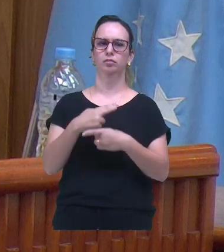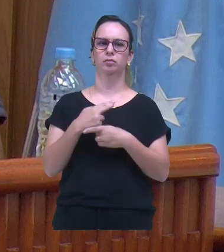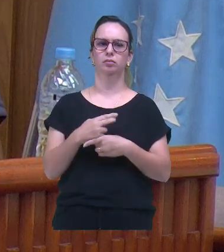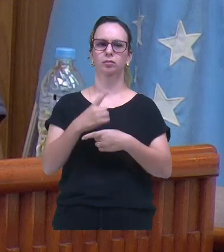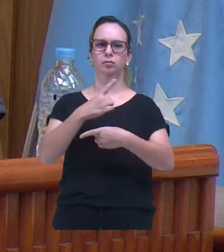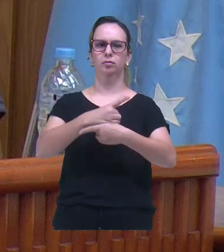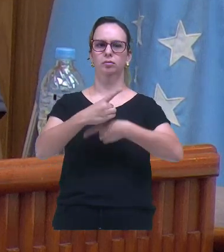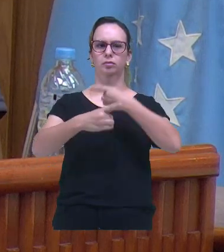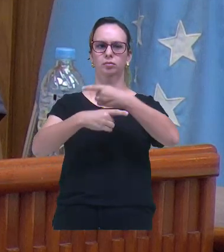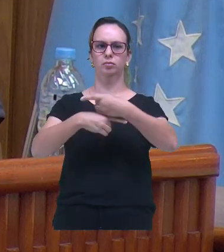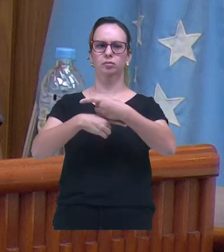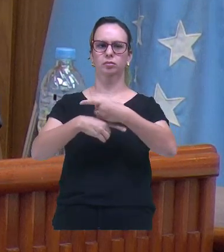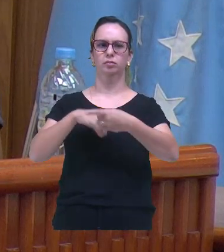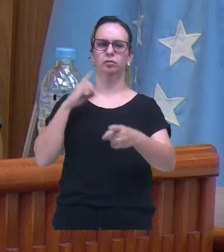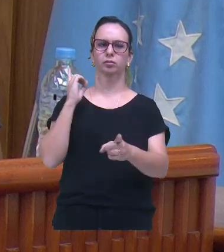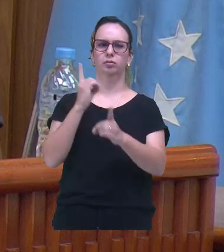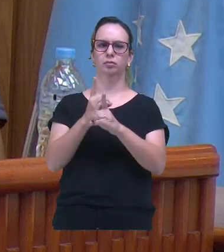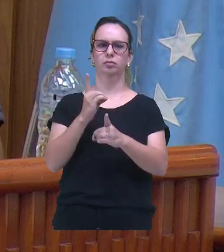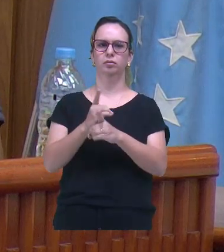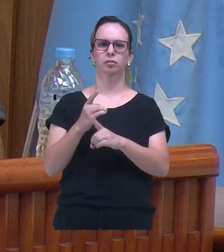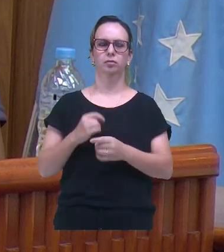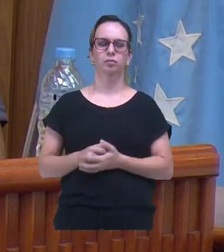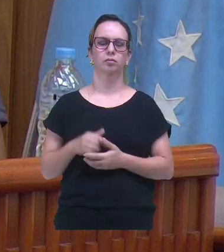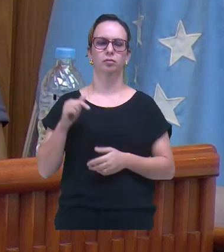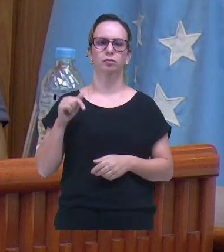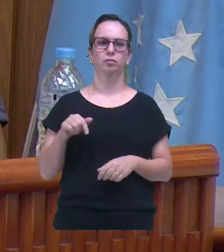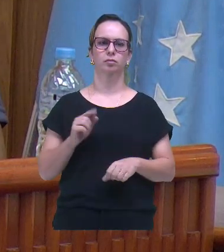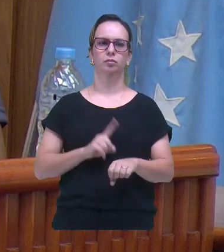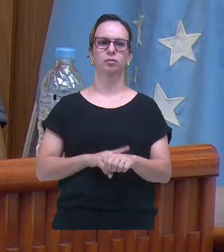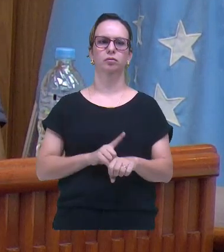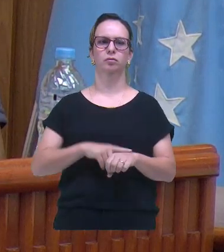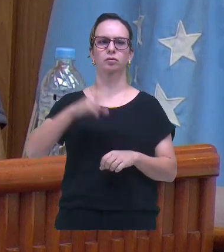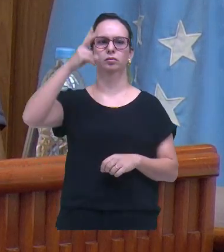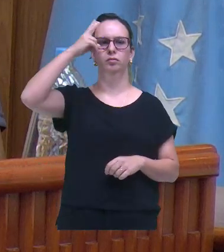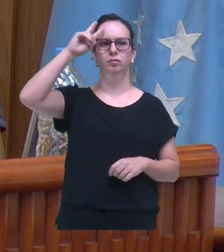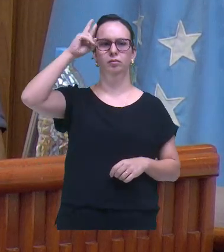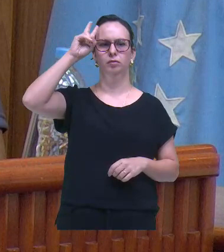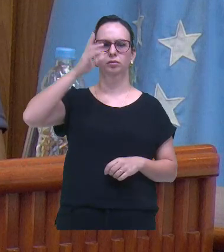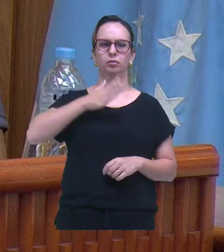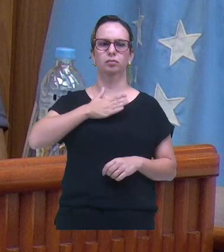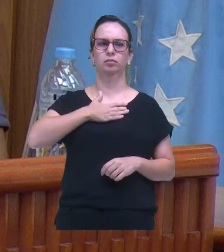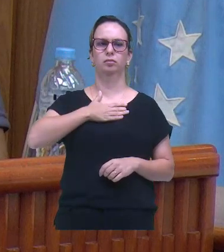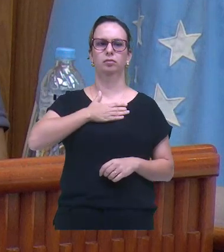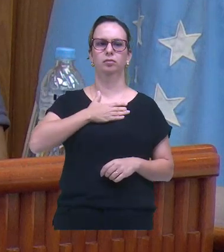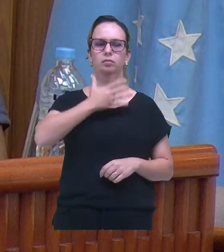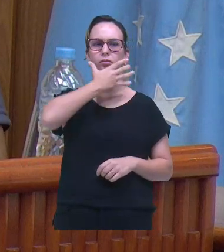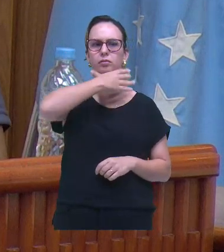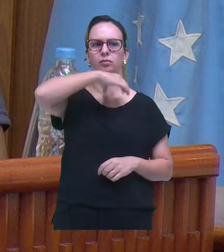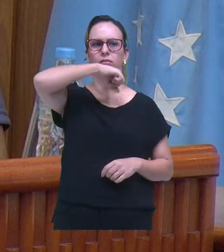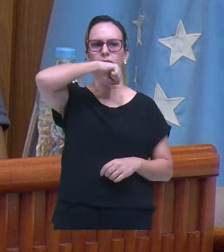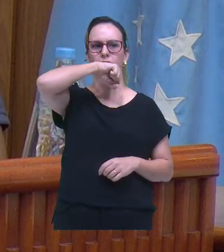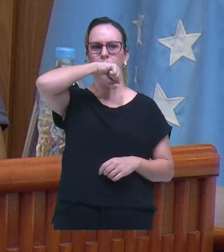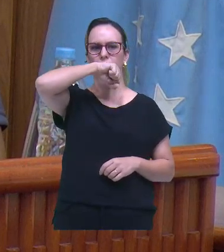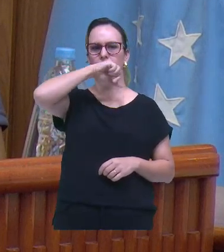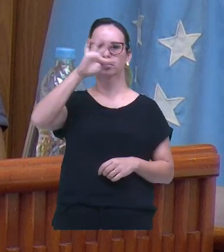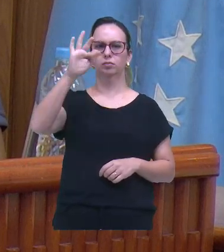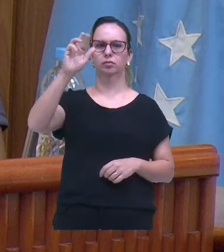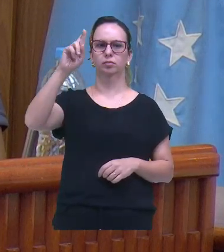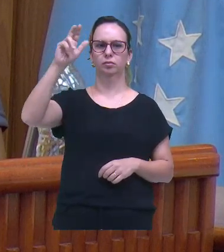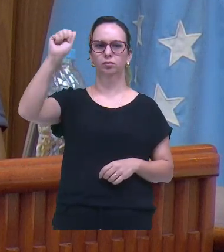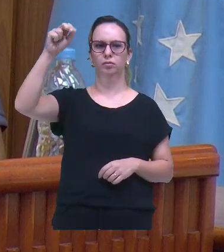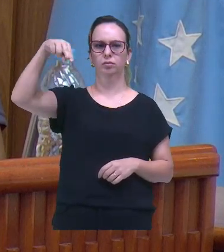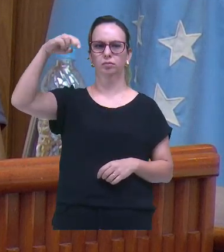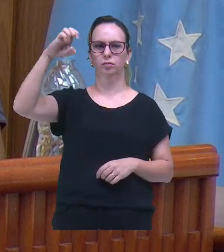encontrei. Quero, neste momento, lembrar e agradecer os meus queridos pais, seu Francino, dona